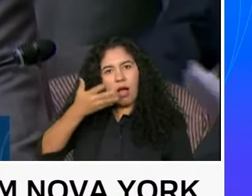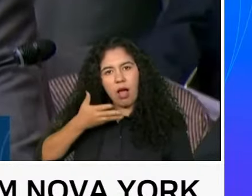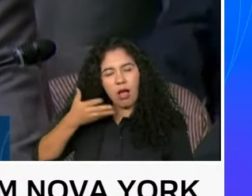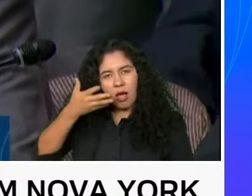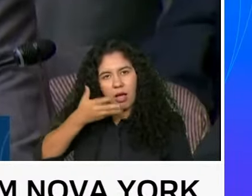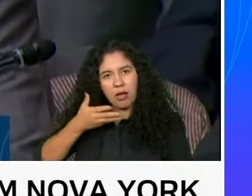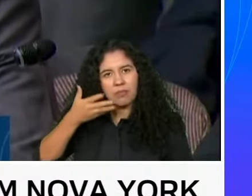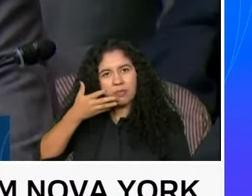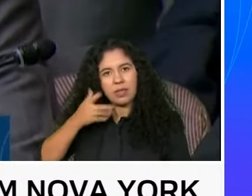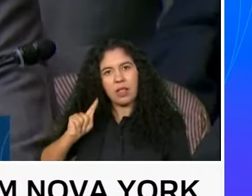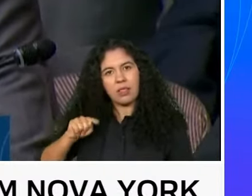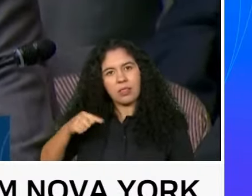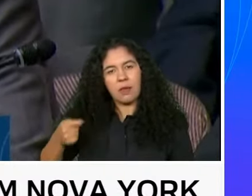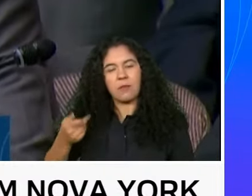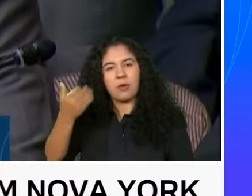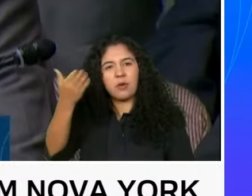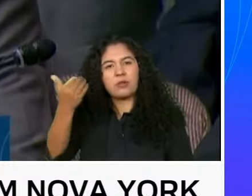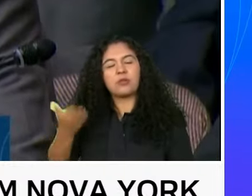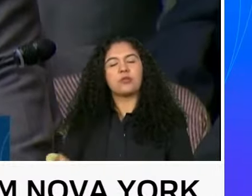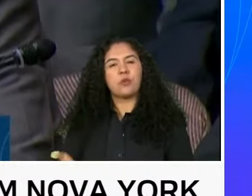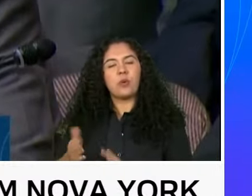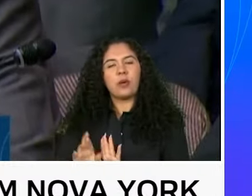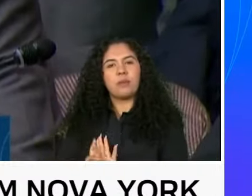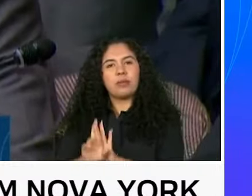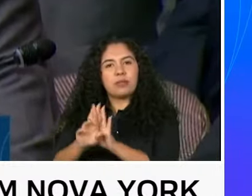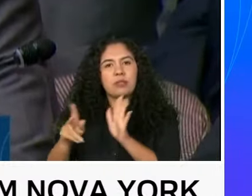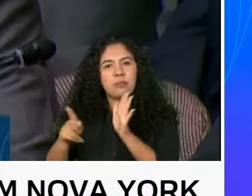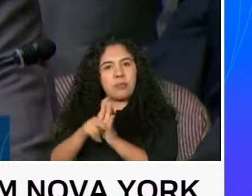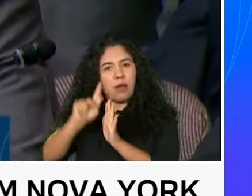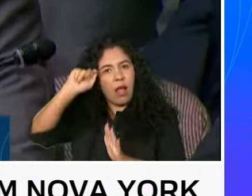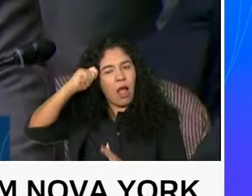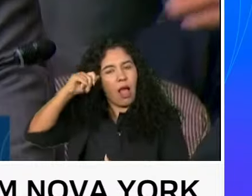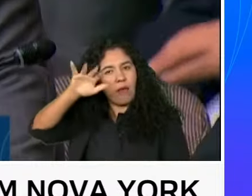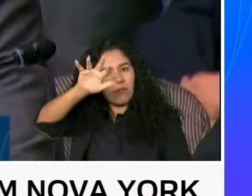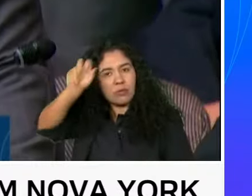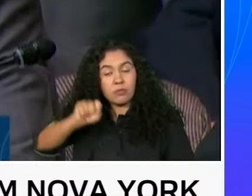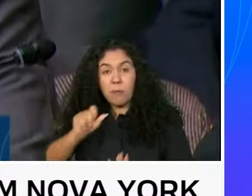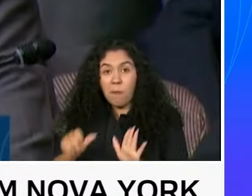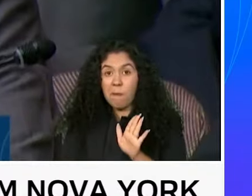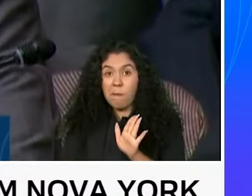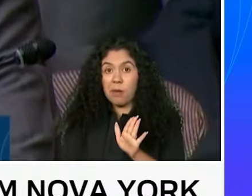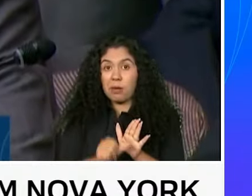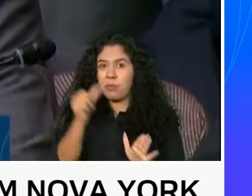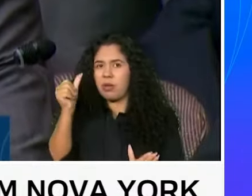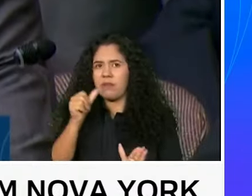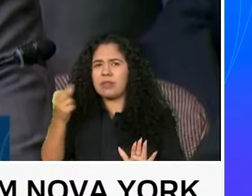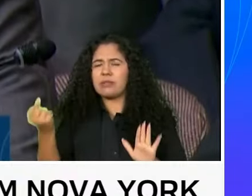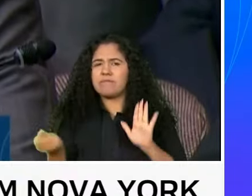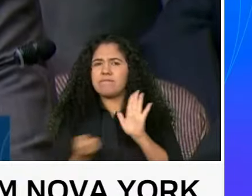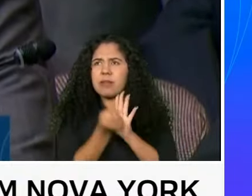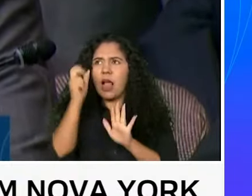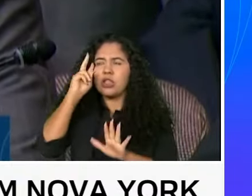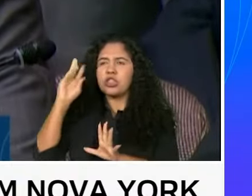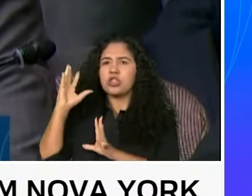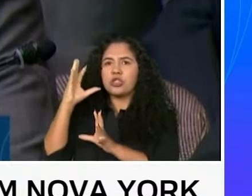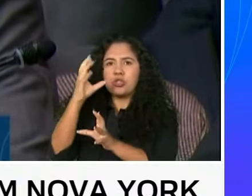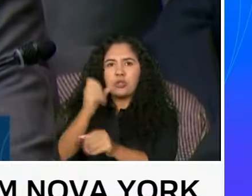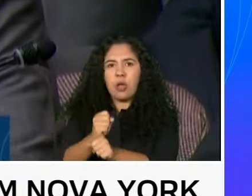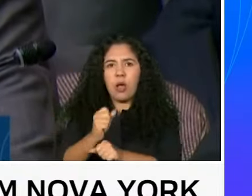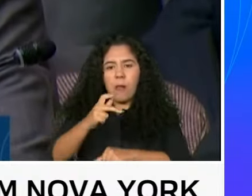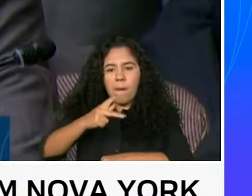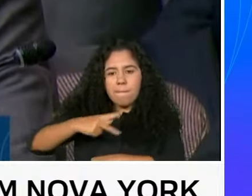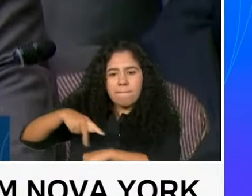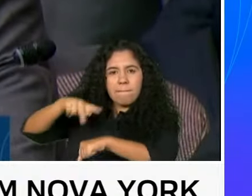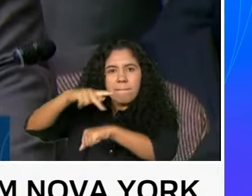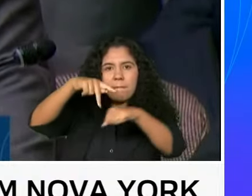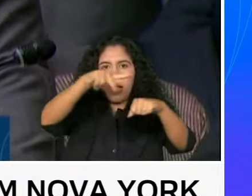o presidente da moods Michael West no dia seguinte recebeu também na missão do Brasil junto à ONU o presidente da Fit Paul